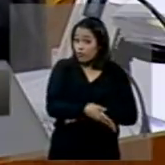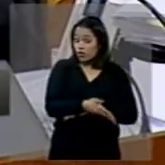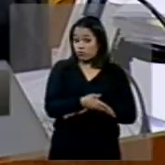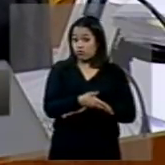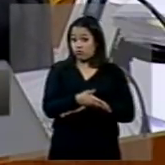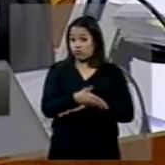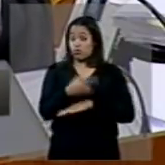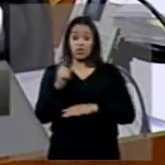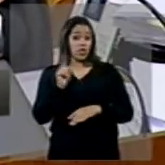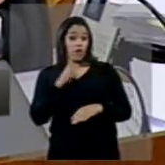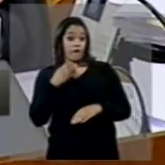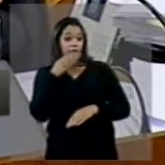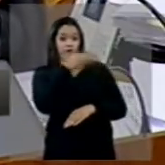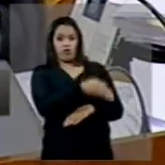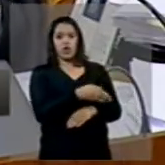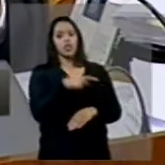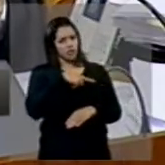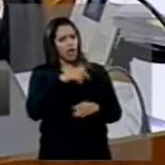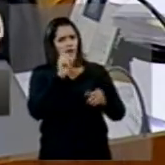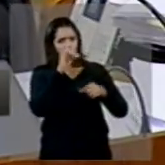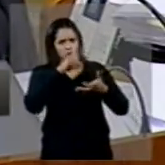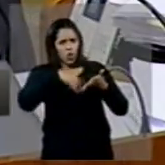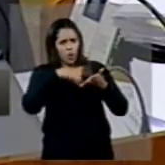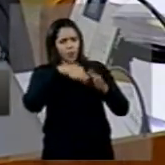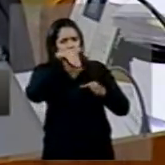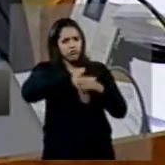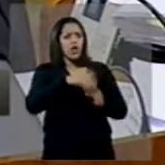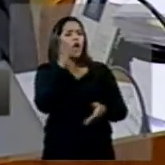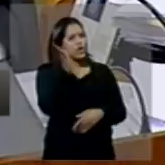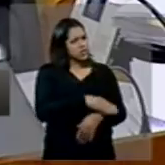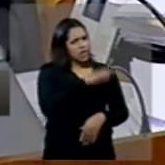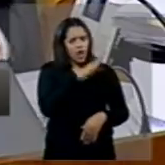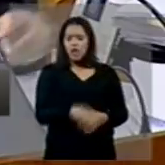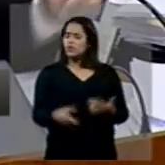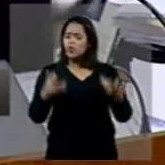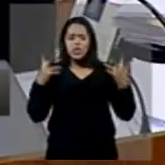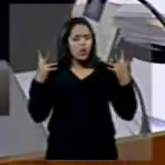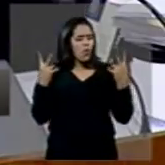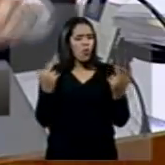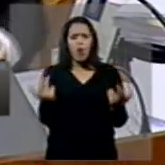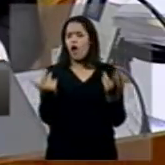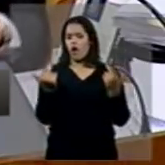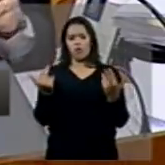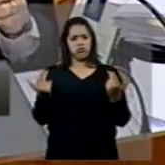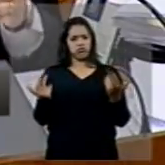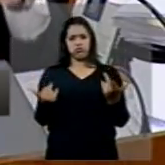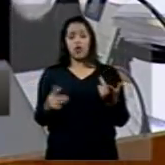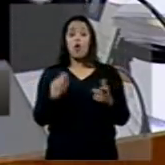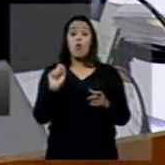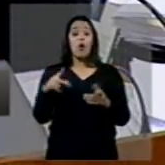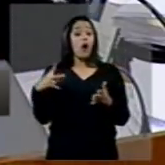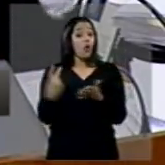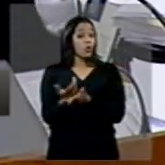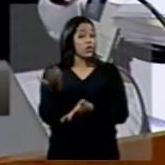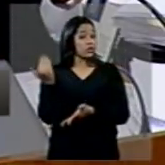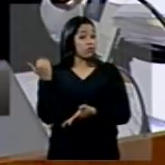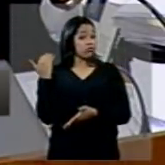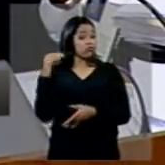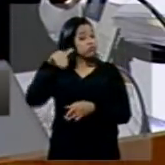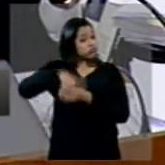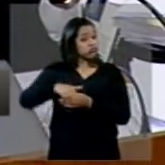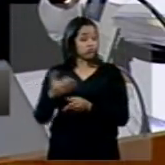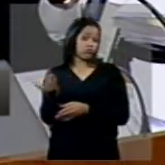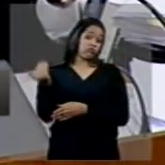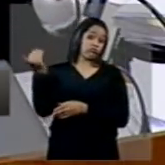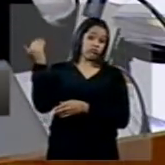terão o título cancelado da mesma forma, sem nenhuma diferença com o que ocorreu nas eleições